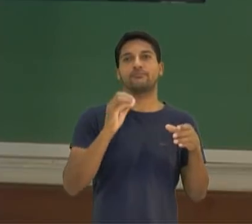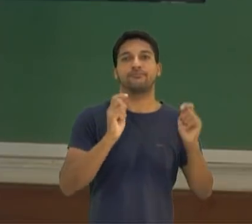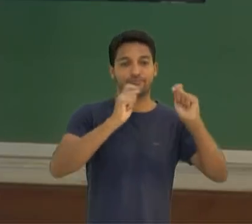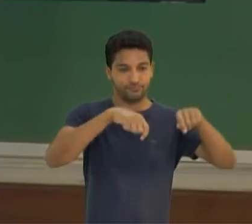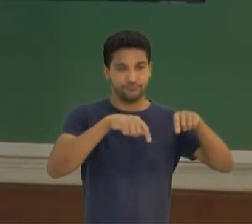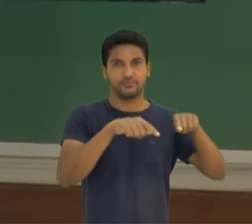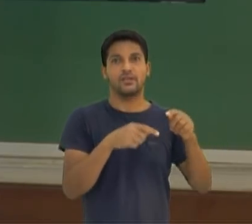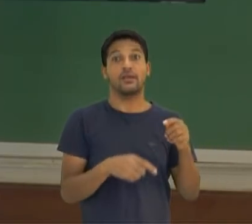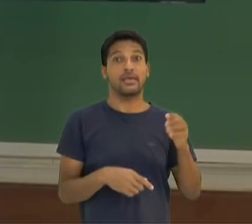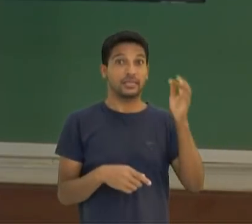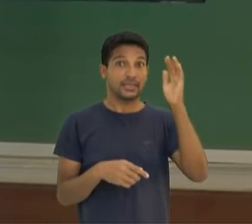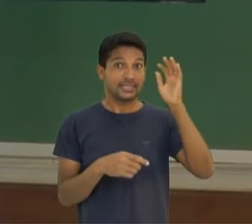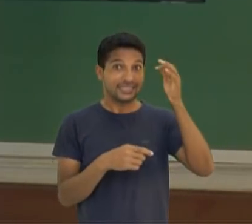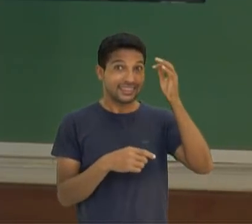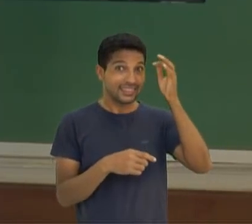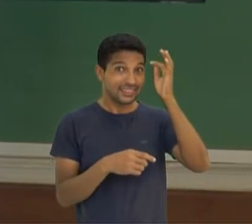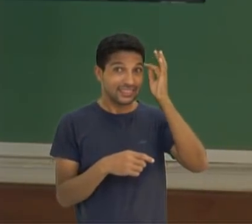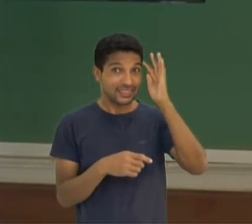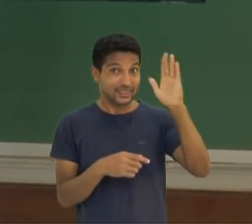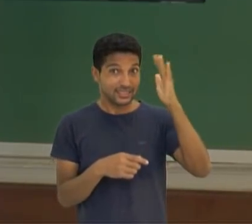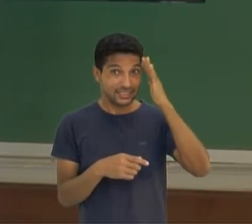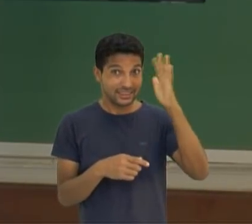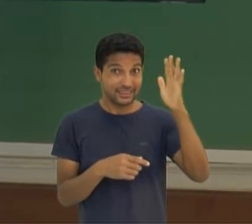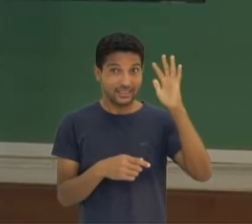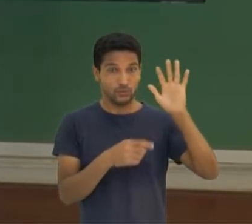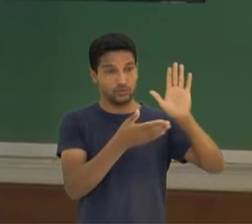1807. Beleza? Em